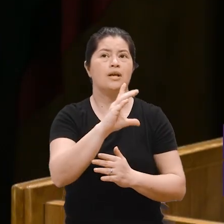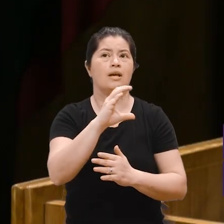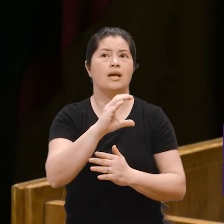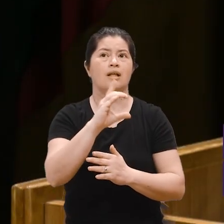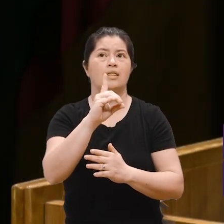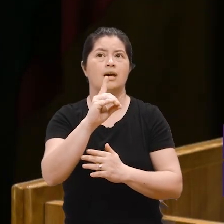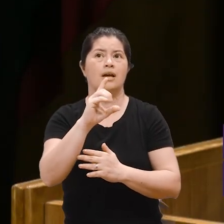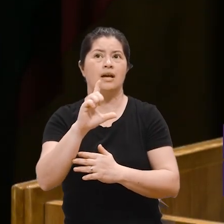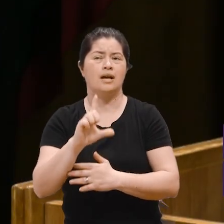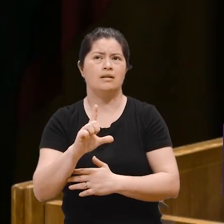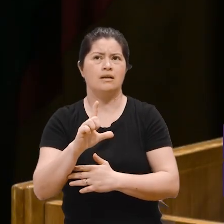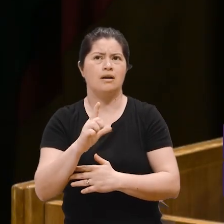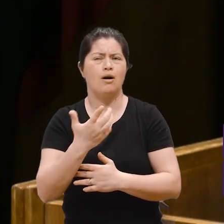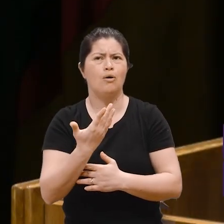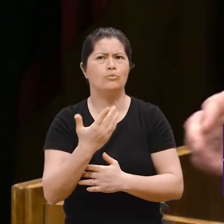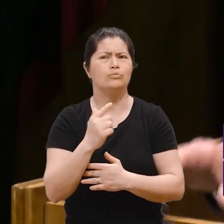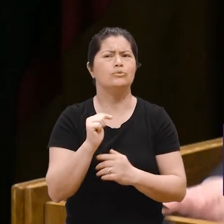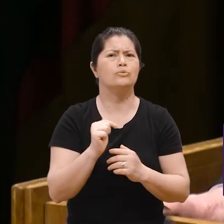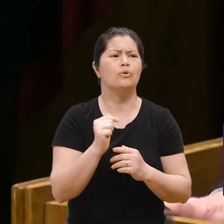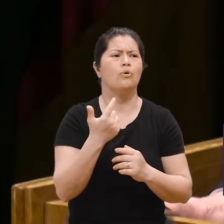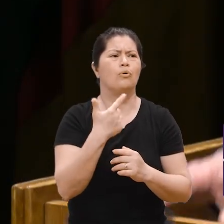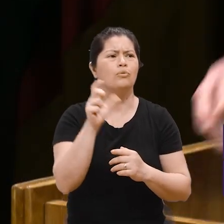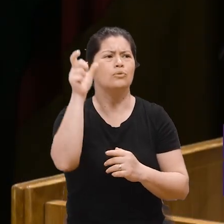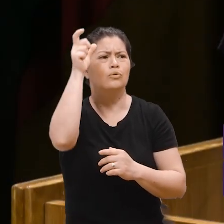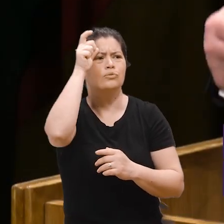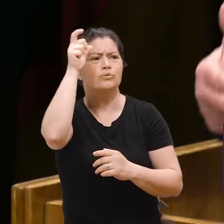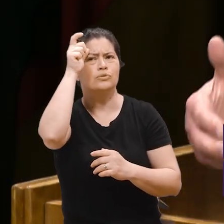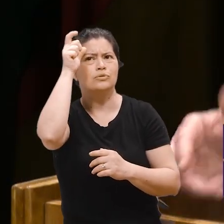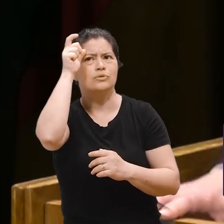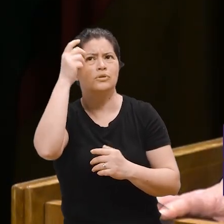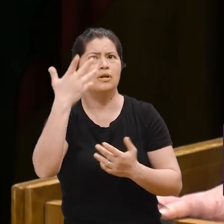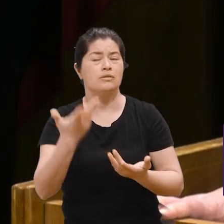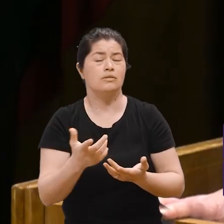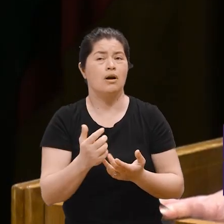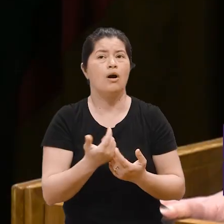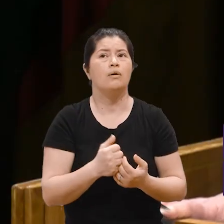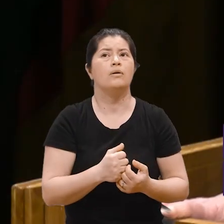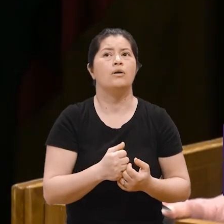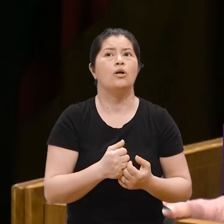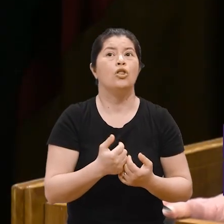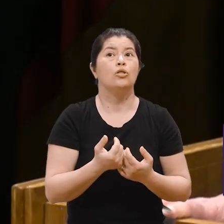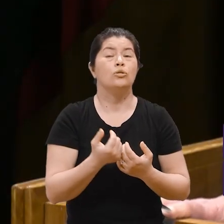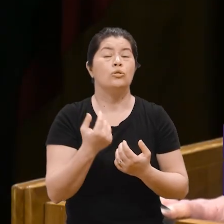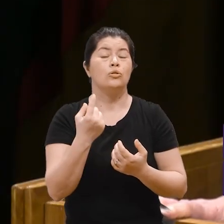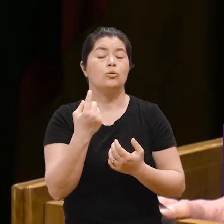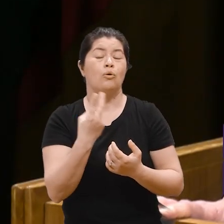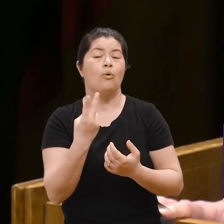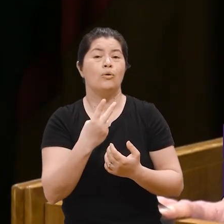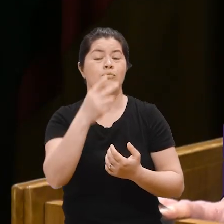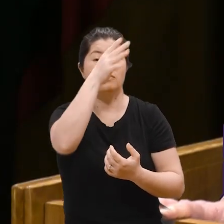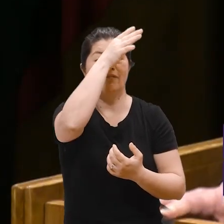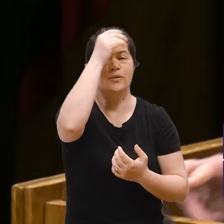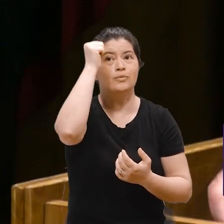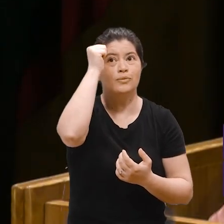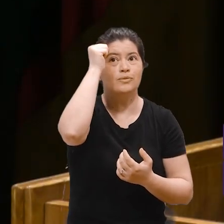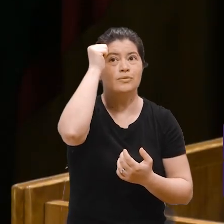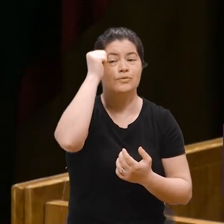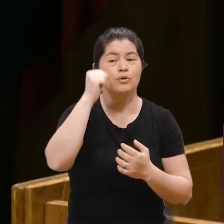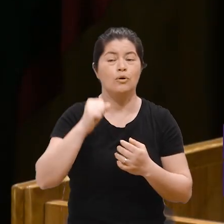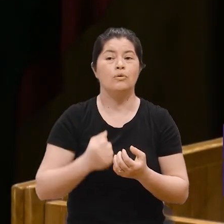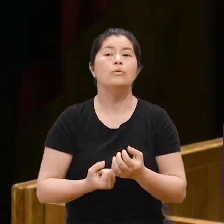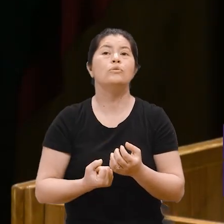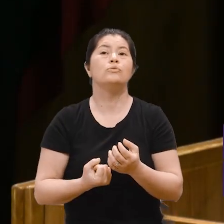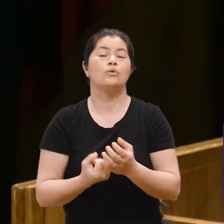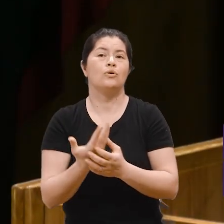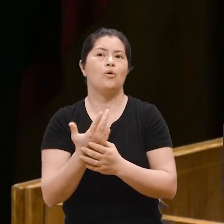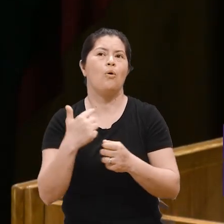E outra coincidência é que os dois últimos prefeitos foram os dois mais velhos que assumiram a prefeitura em todos os tempos, desde a fundação do